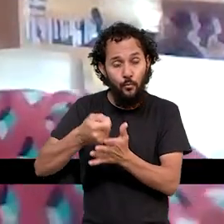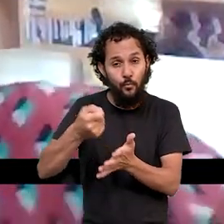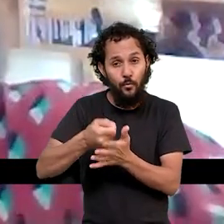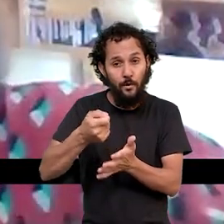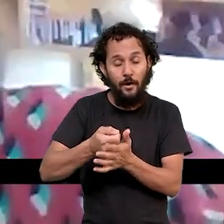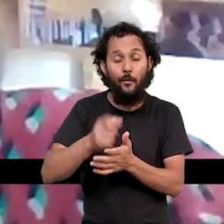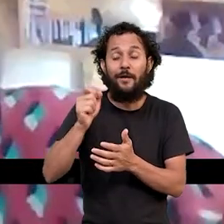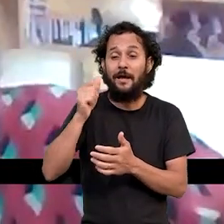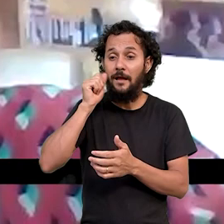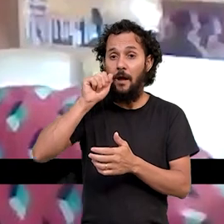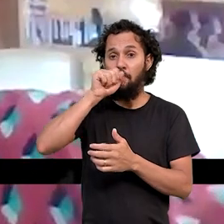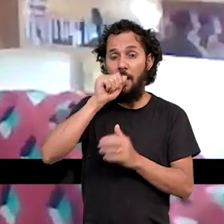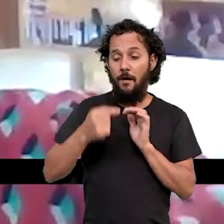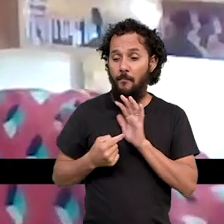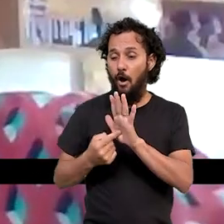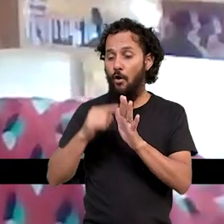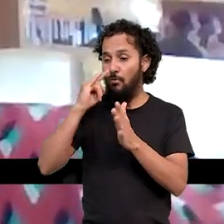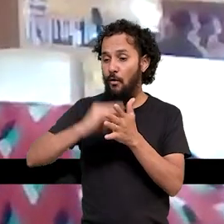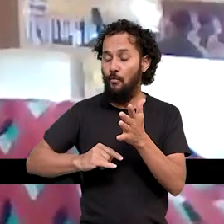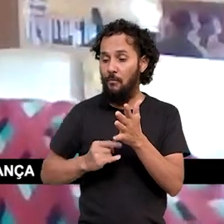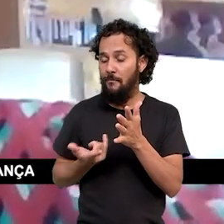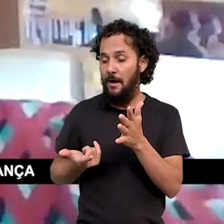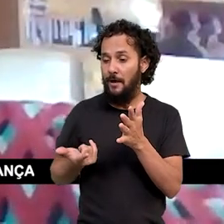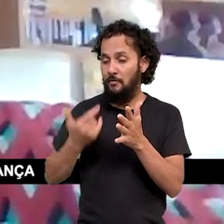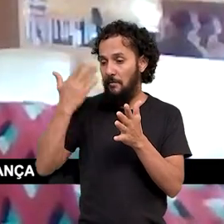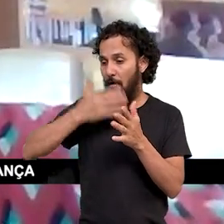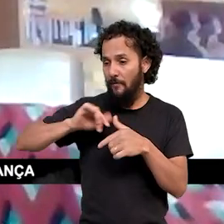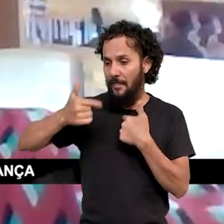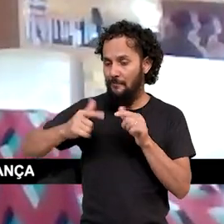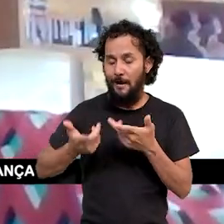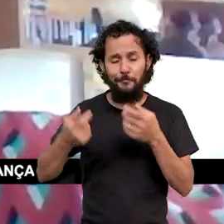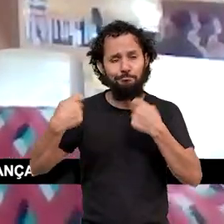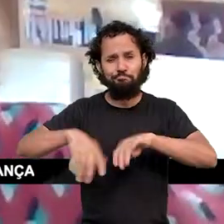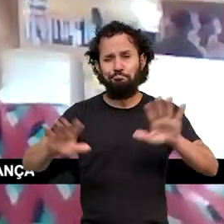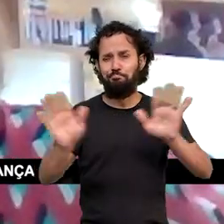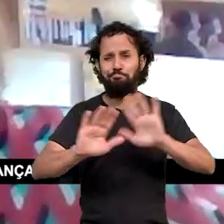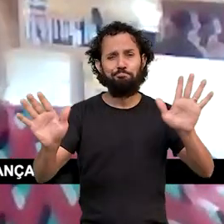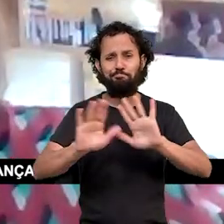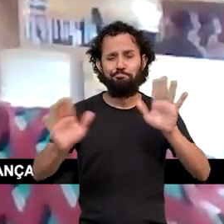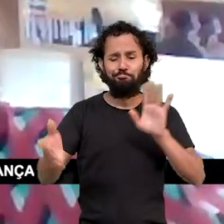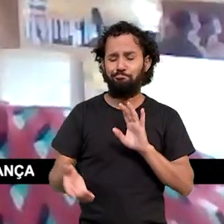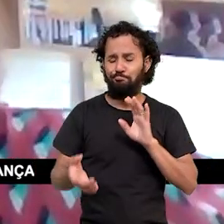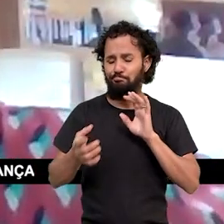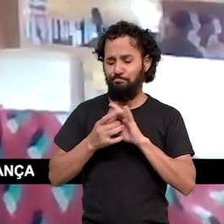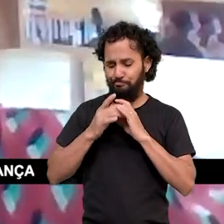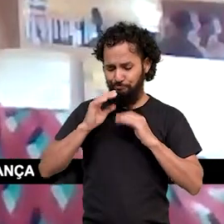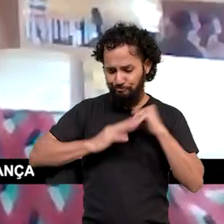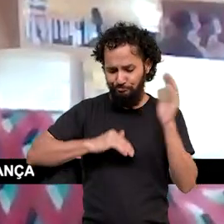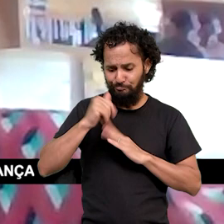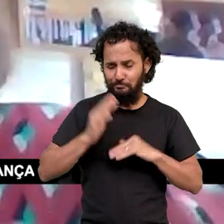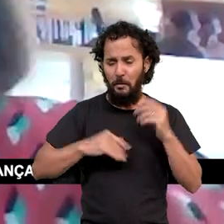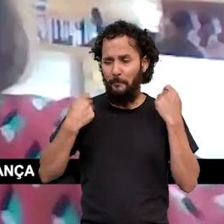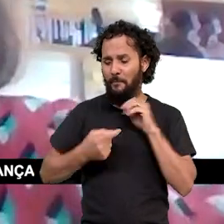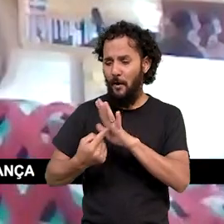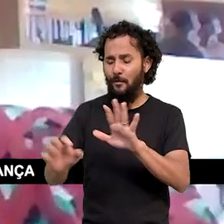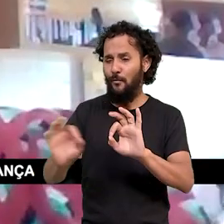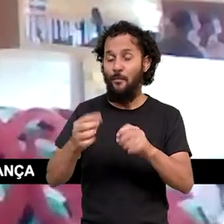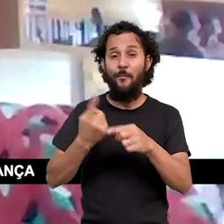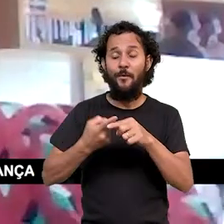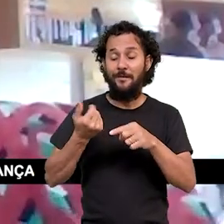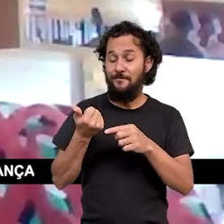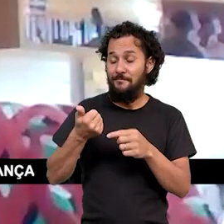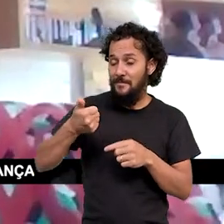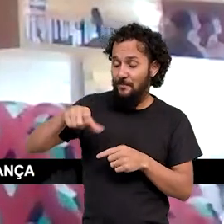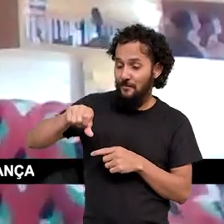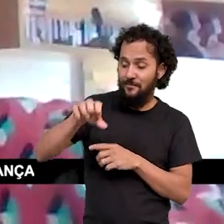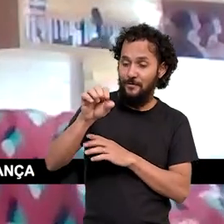exigir que as mães apresentem um documento comprobatório de vínculo profissional, porque a partir